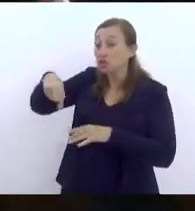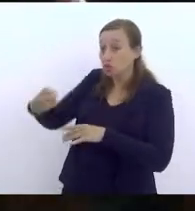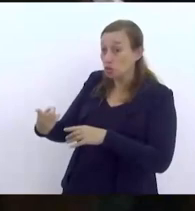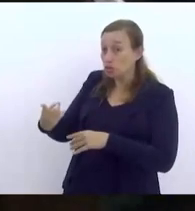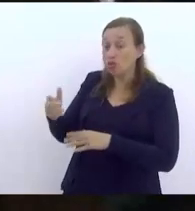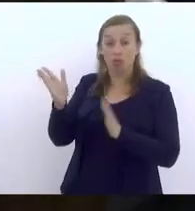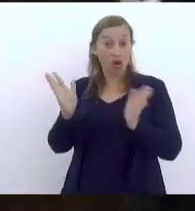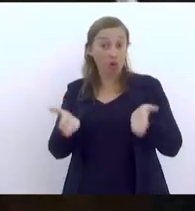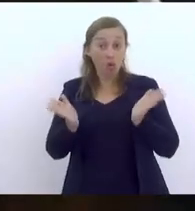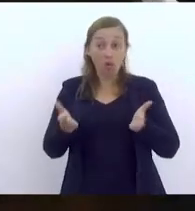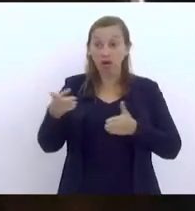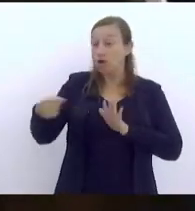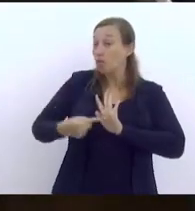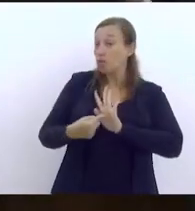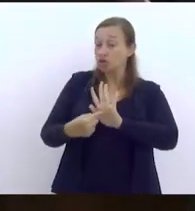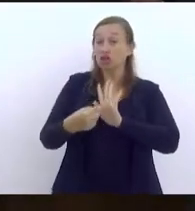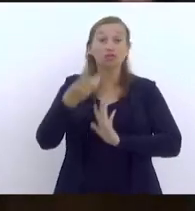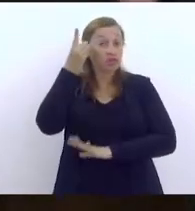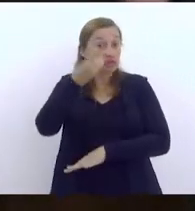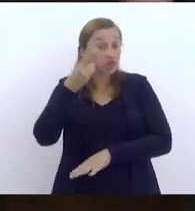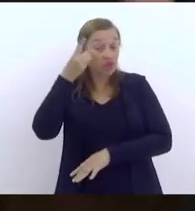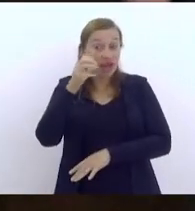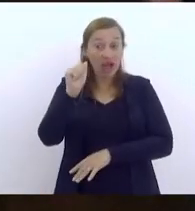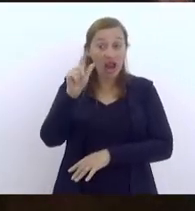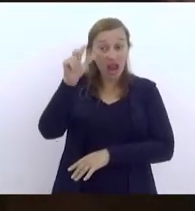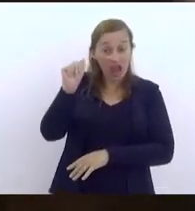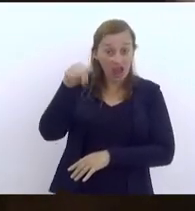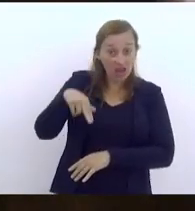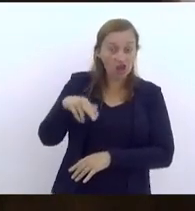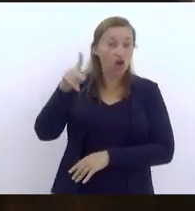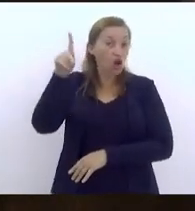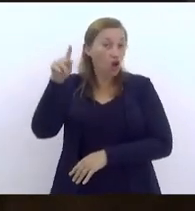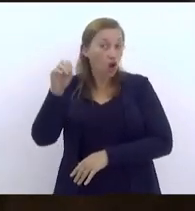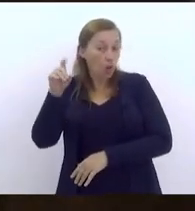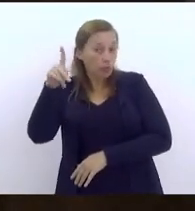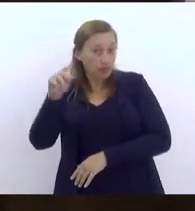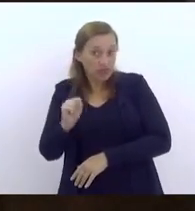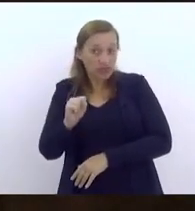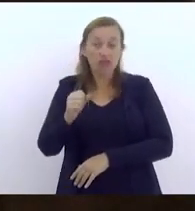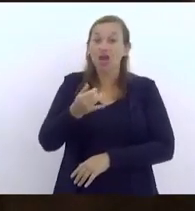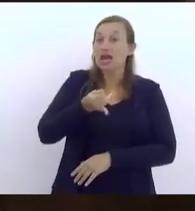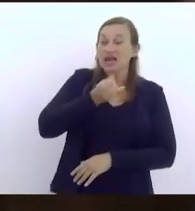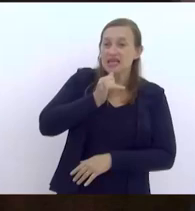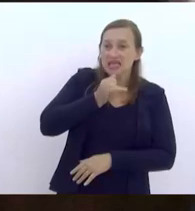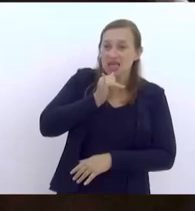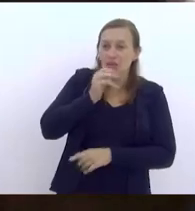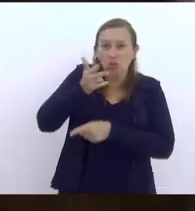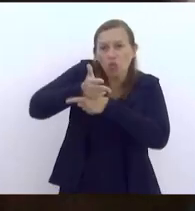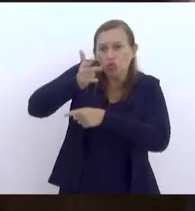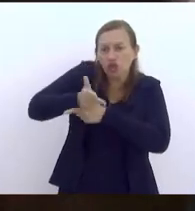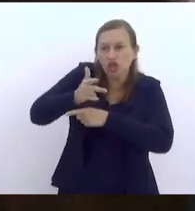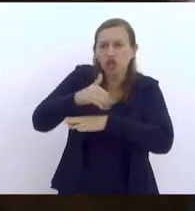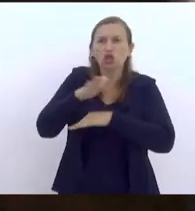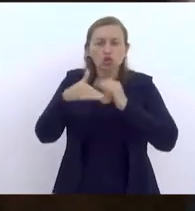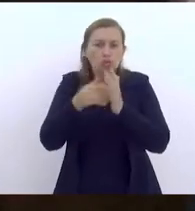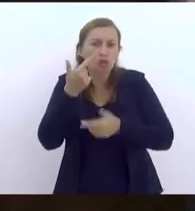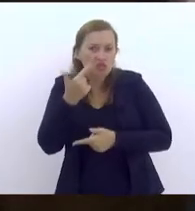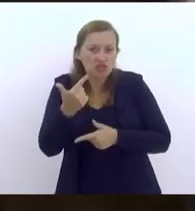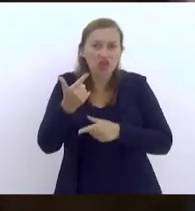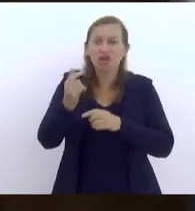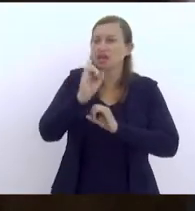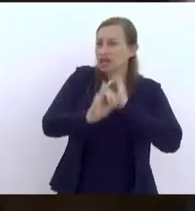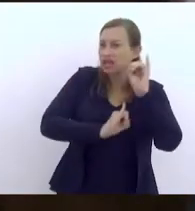esta agora, mostrado pelo deputado Alan Lopes. Há, por exemplo, um vídeo postado, e todo mundo pode ver na